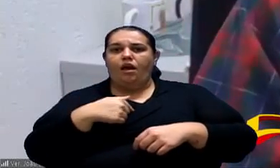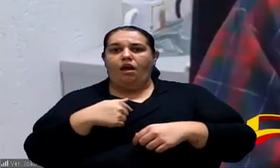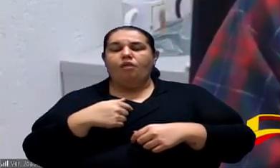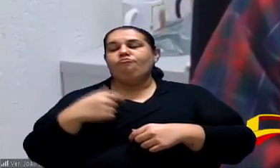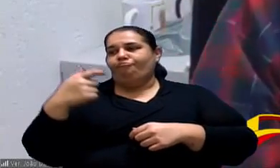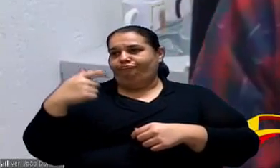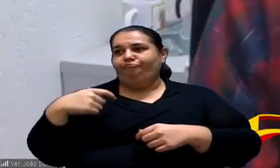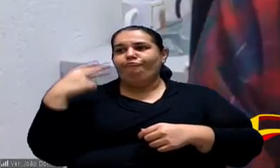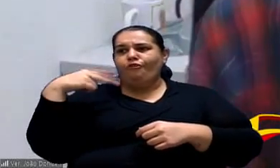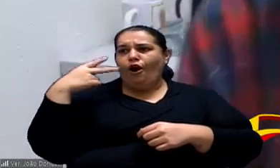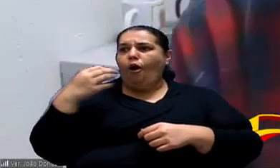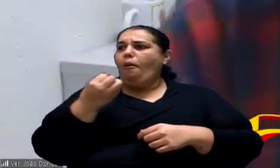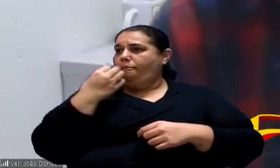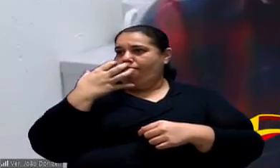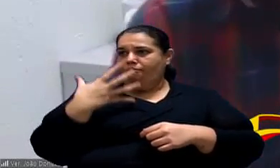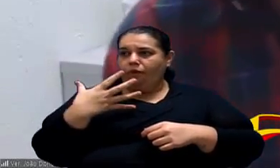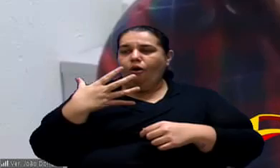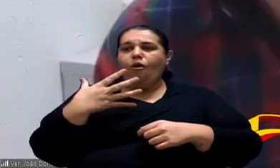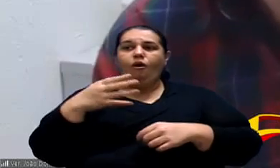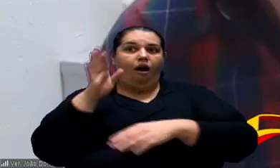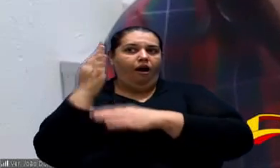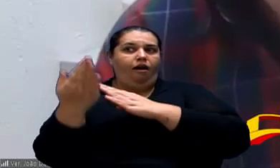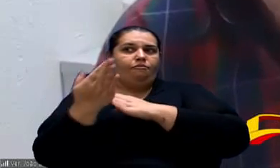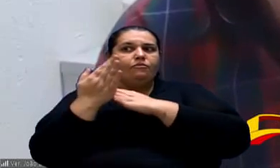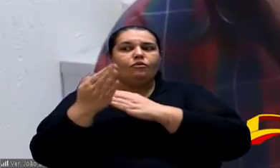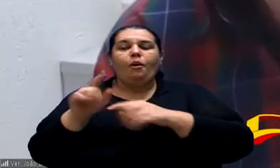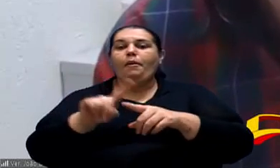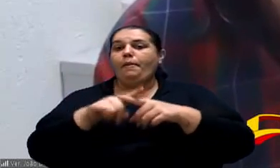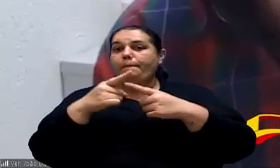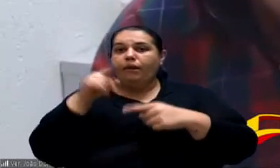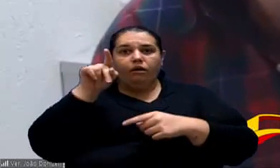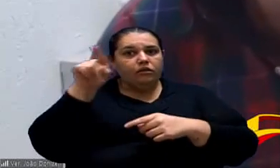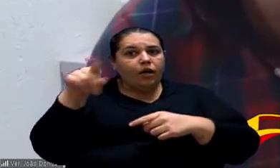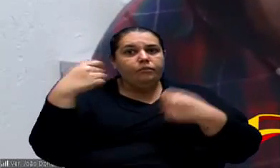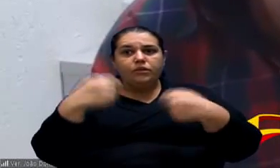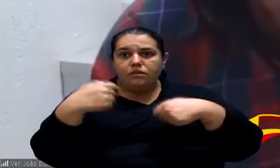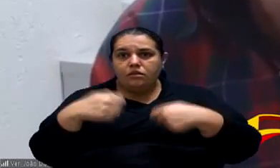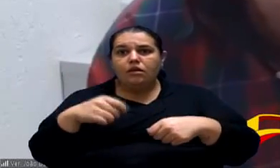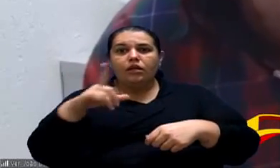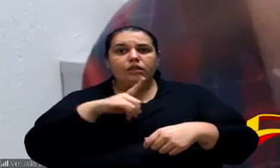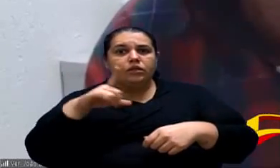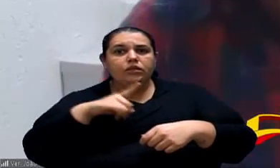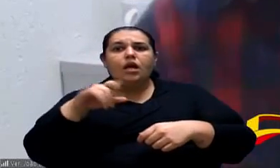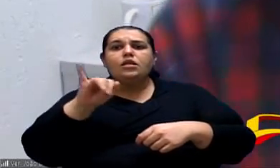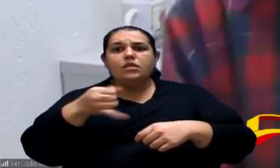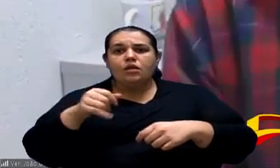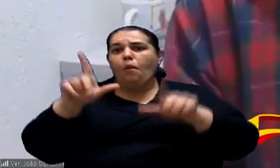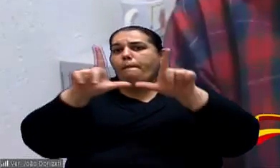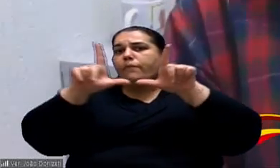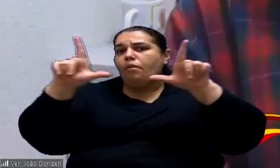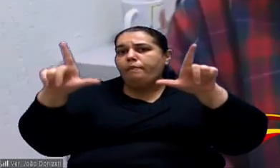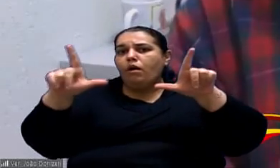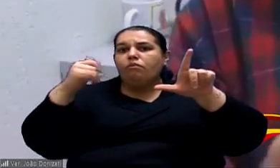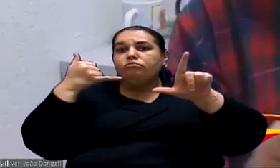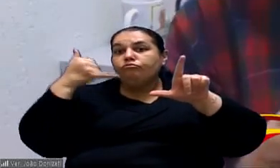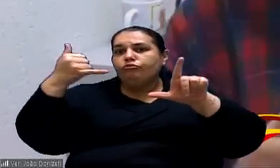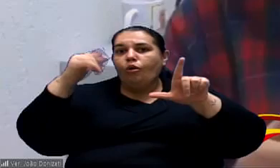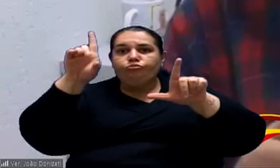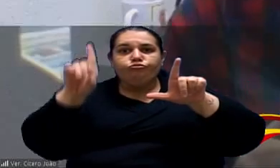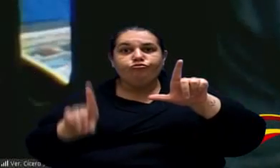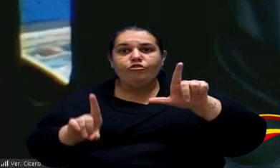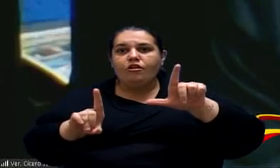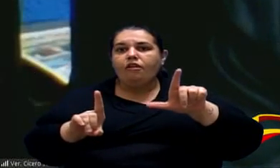privilegiada de fazer isso. Mas o povo tem que ter lá indicado direitinho onde que ele tem que ligar para fazer valer o direito dele.